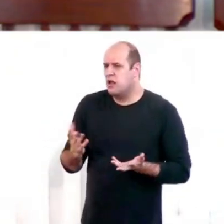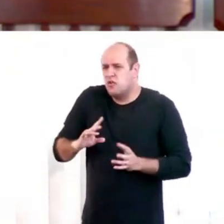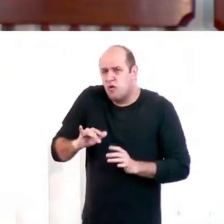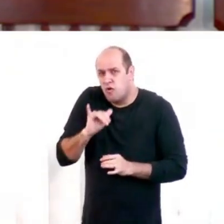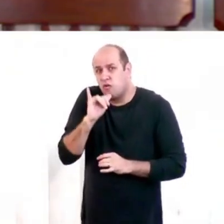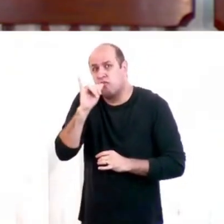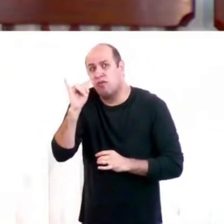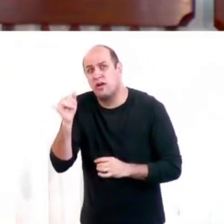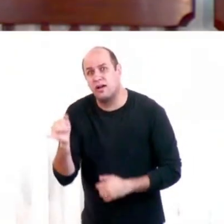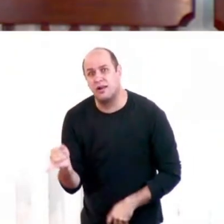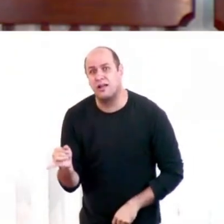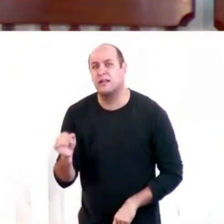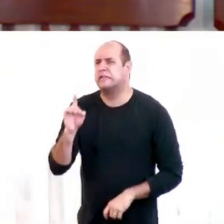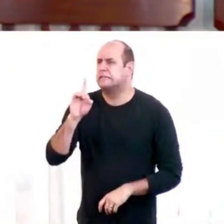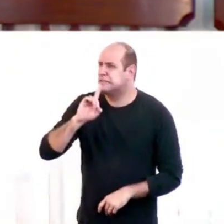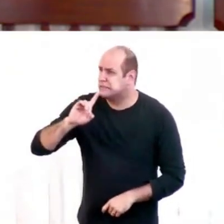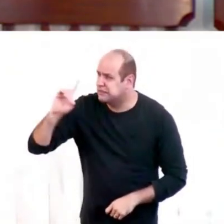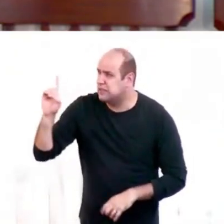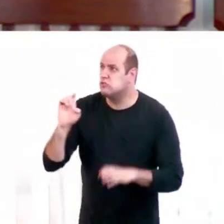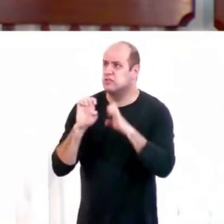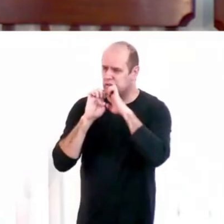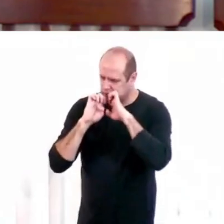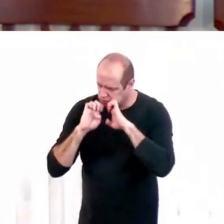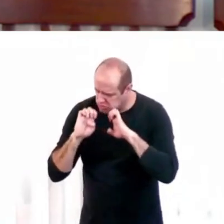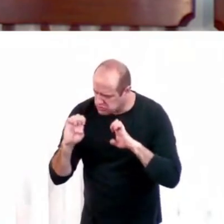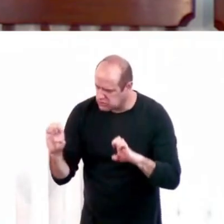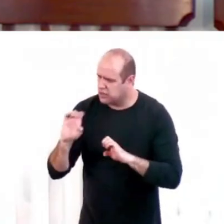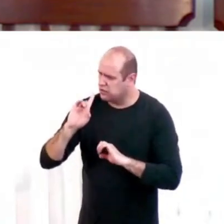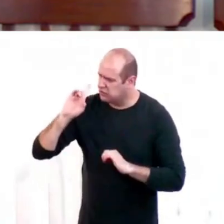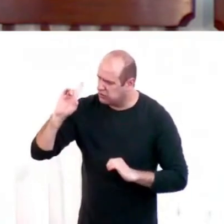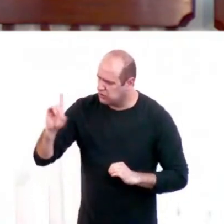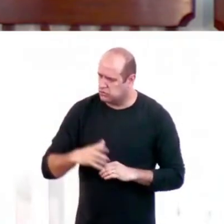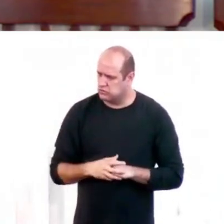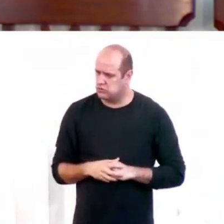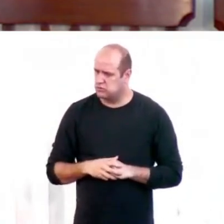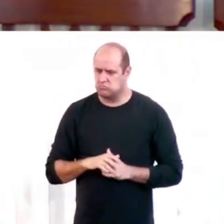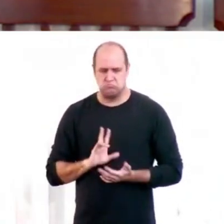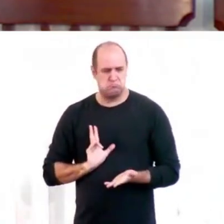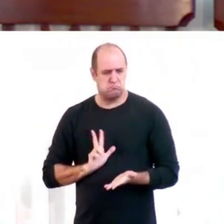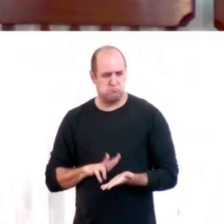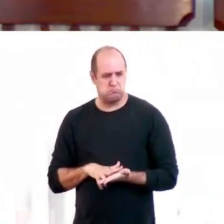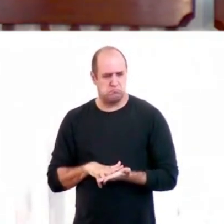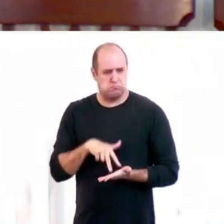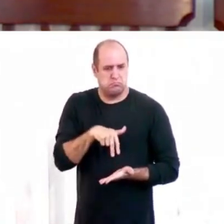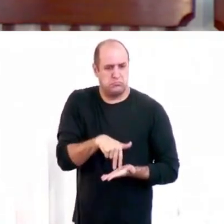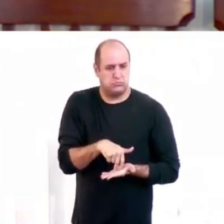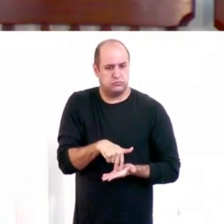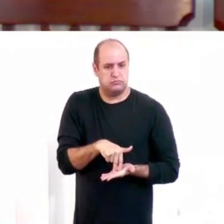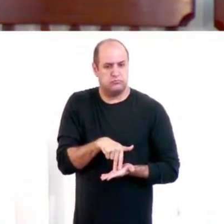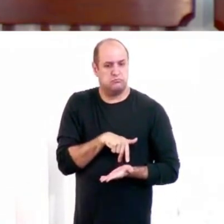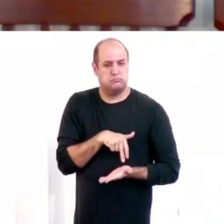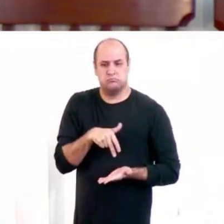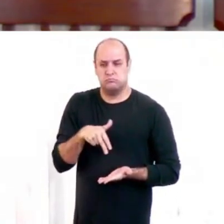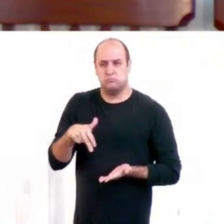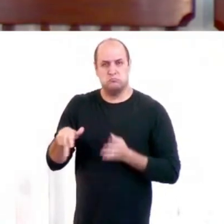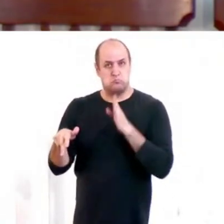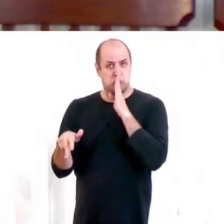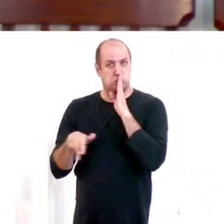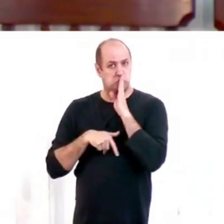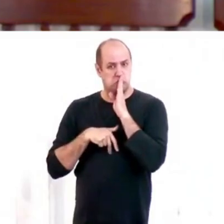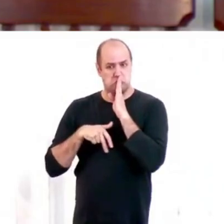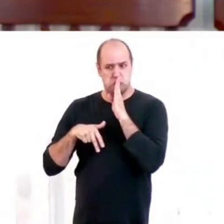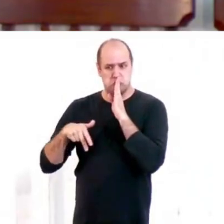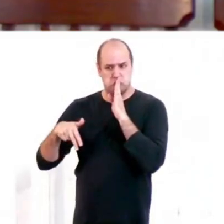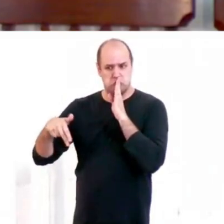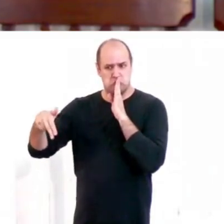parte de Deus e do Evangelho verdadeiro, ele simplesmente levanta e nem para despedir, simplesmente sai.